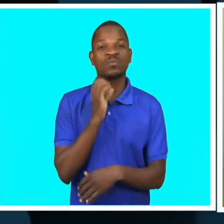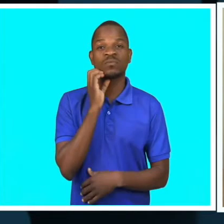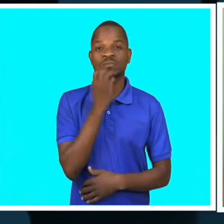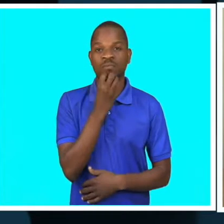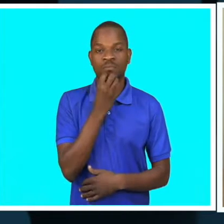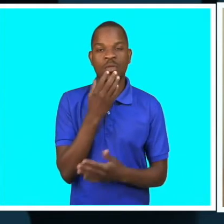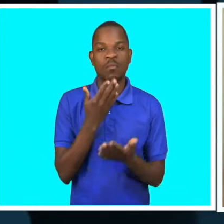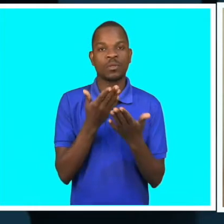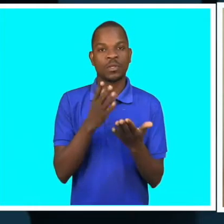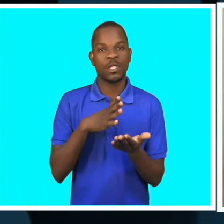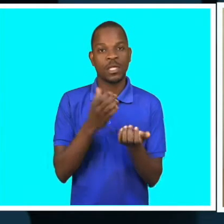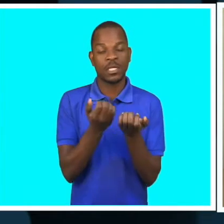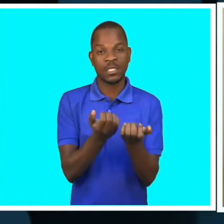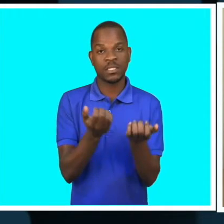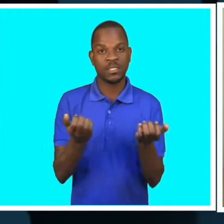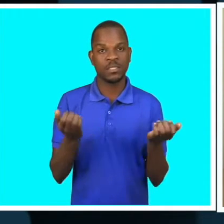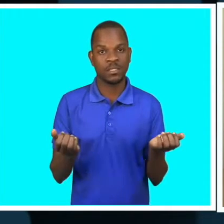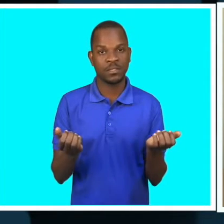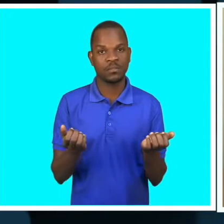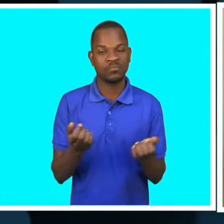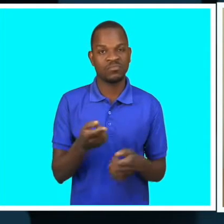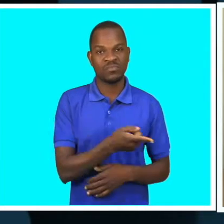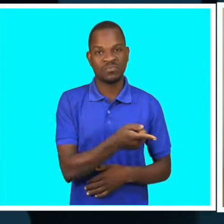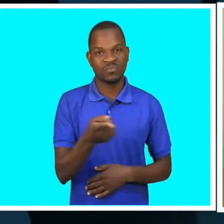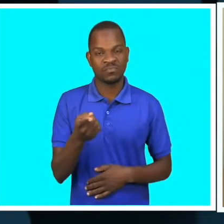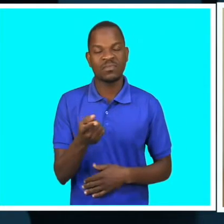em quando termos as nossas crianças,